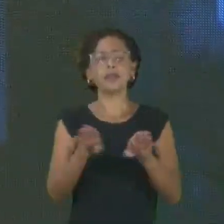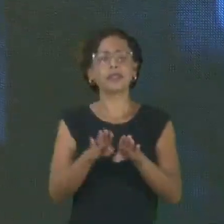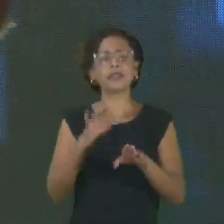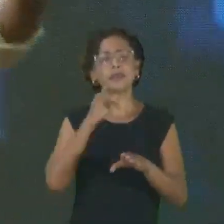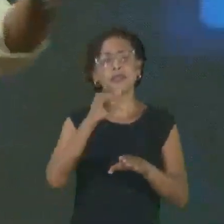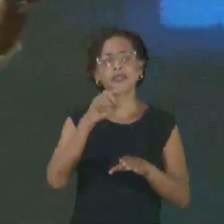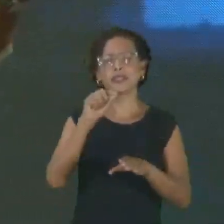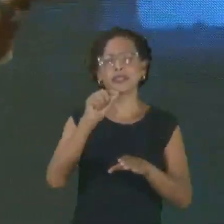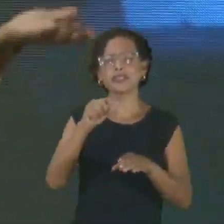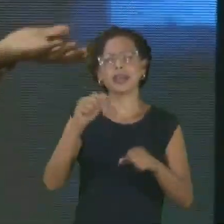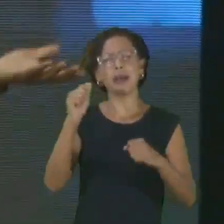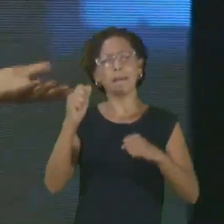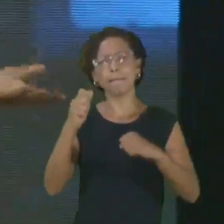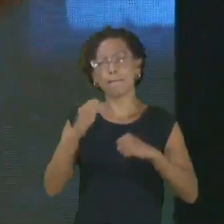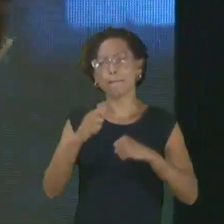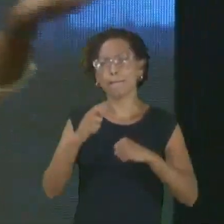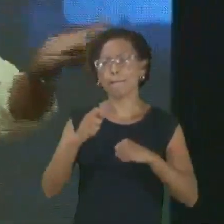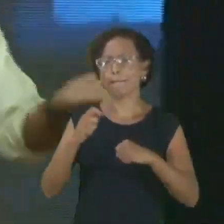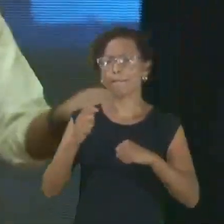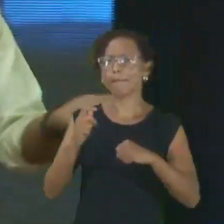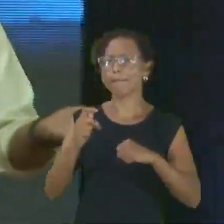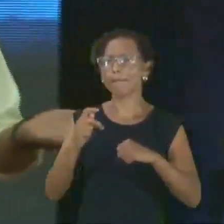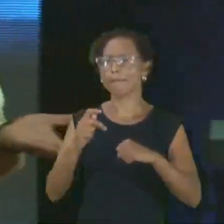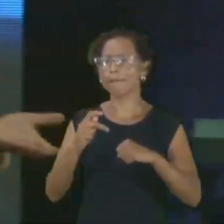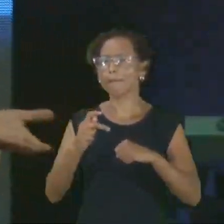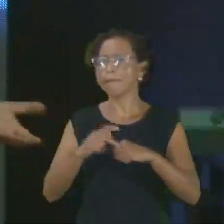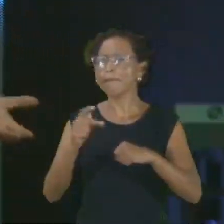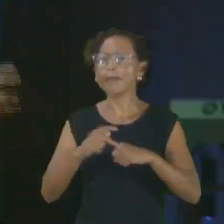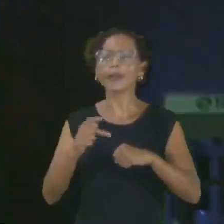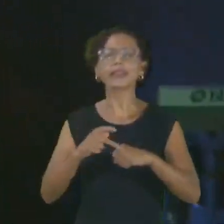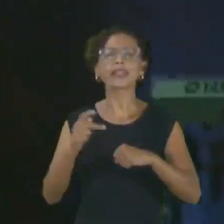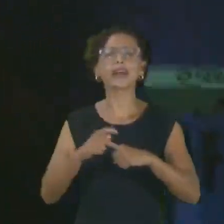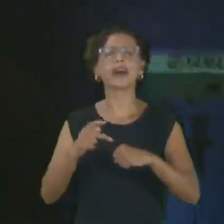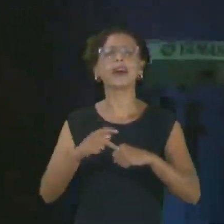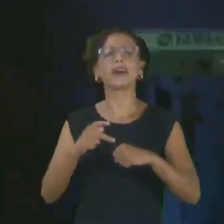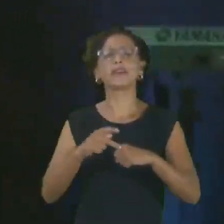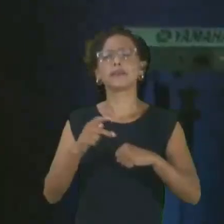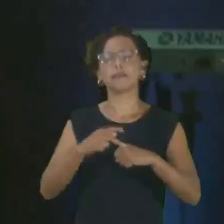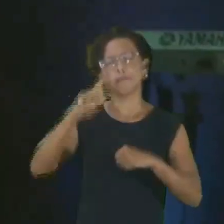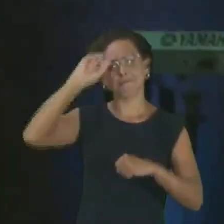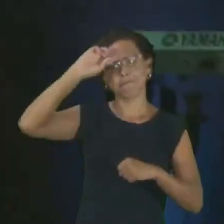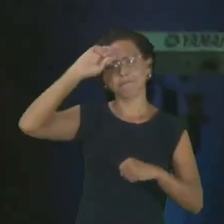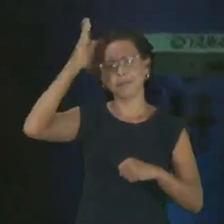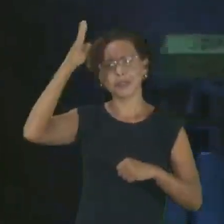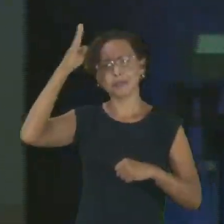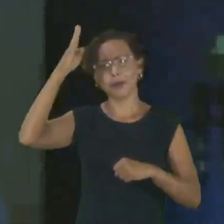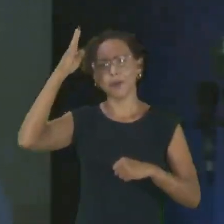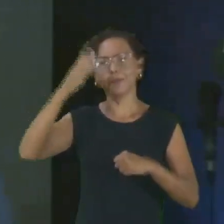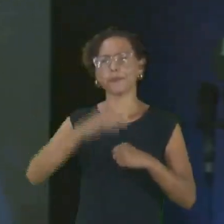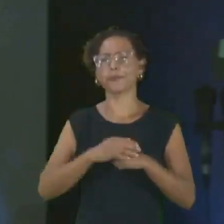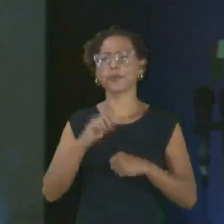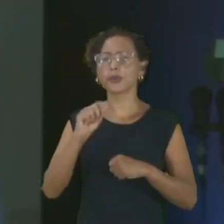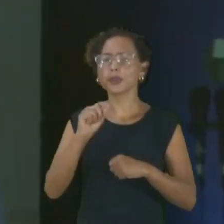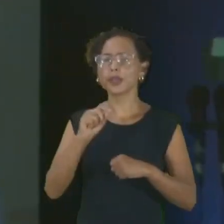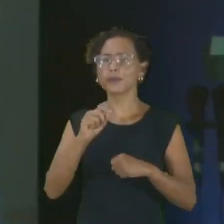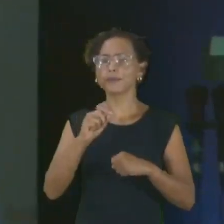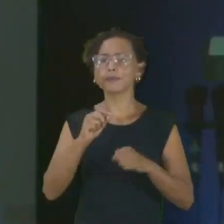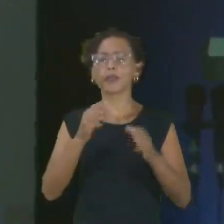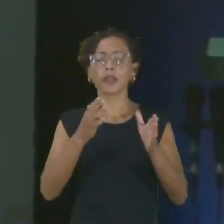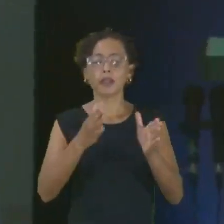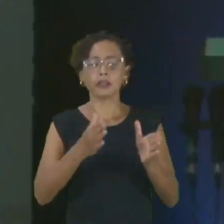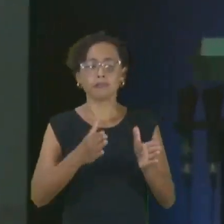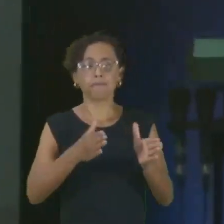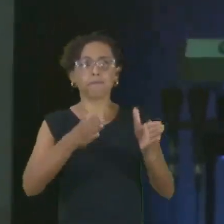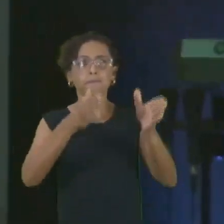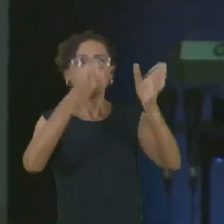Pastor, o que é uma pedra angular? O que é uma pedra angular? Sabe o que é uma pedra angular? Os edifícios de